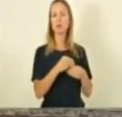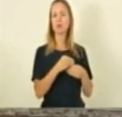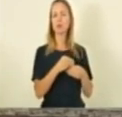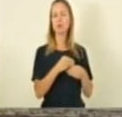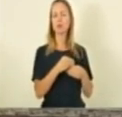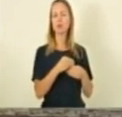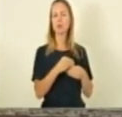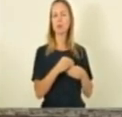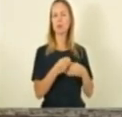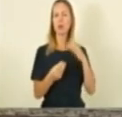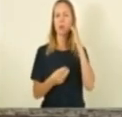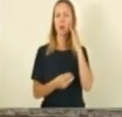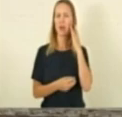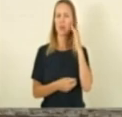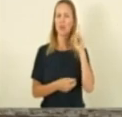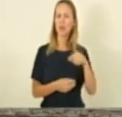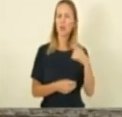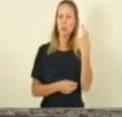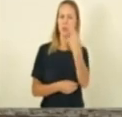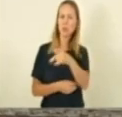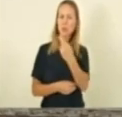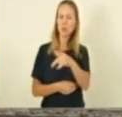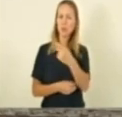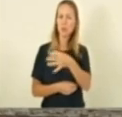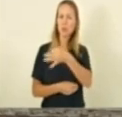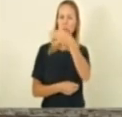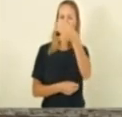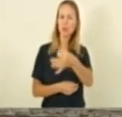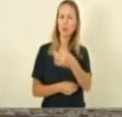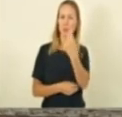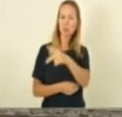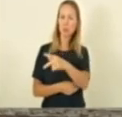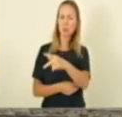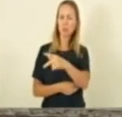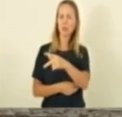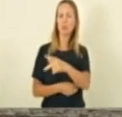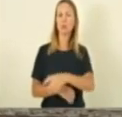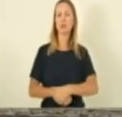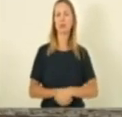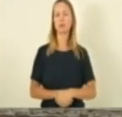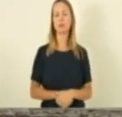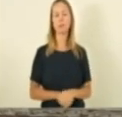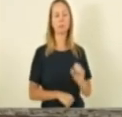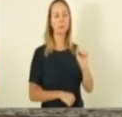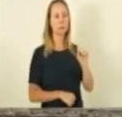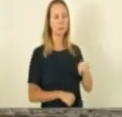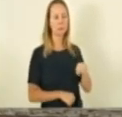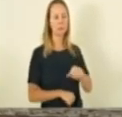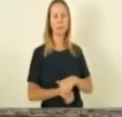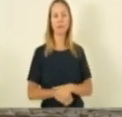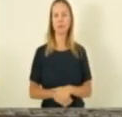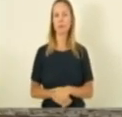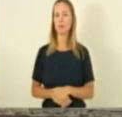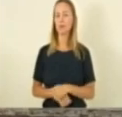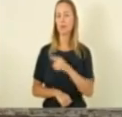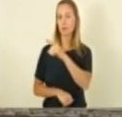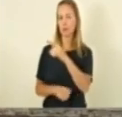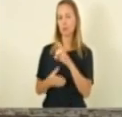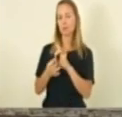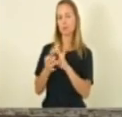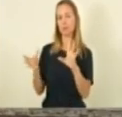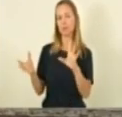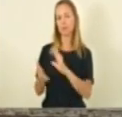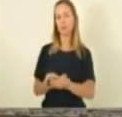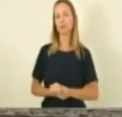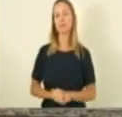que eu acho que foi Vossa Excelência que sugeriu, né? A emenda. A emenda. Sim. Então, tá, Vossa Excelência está com a palavra.